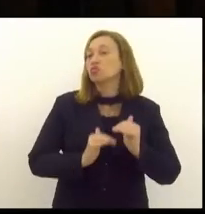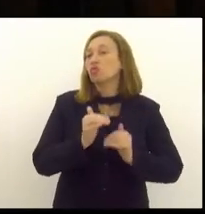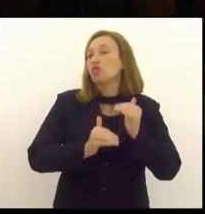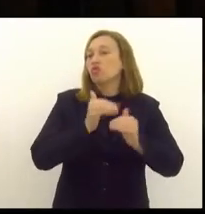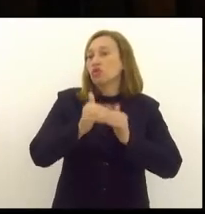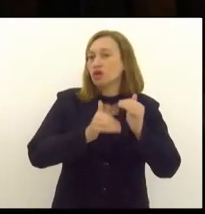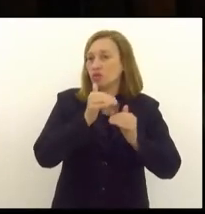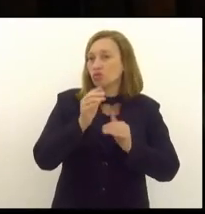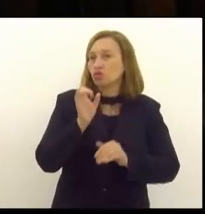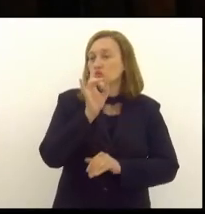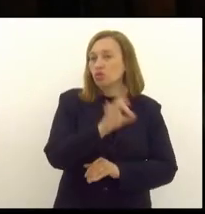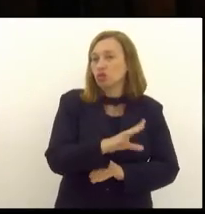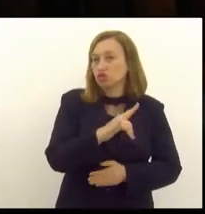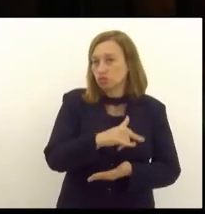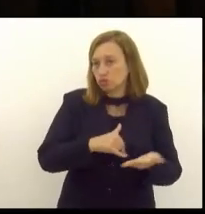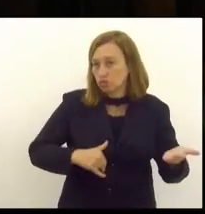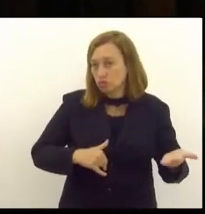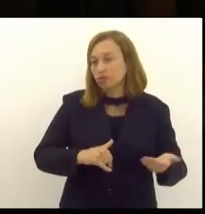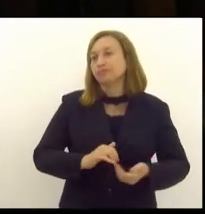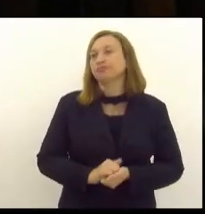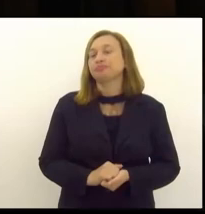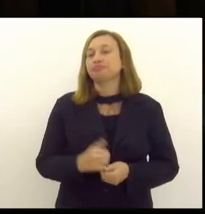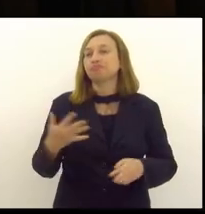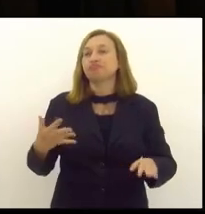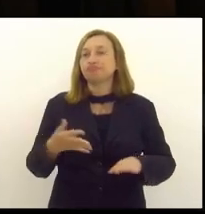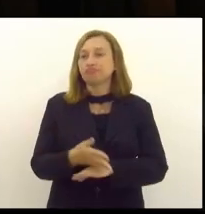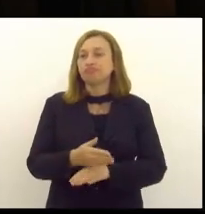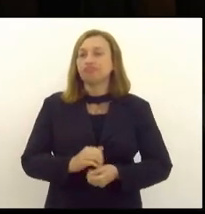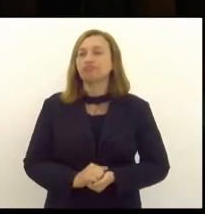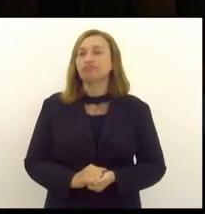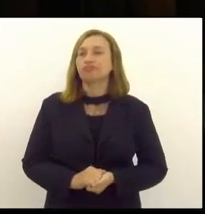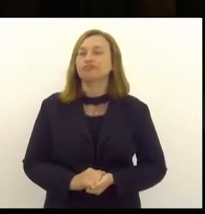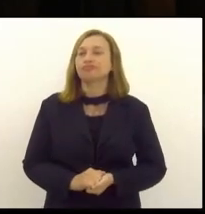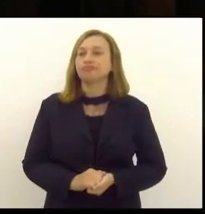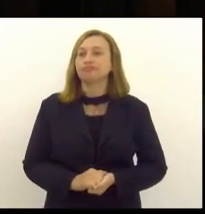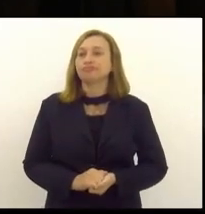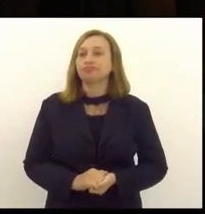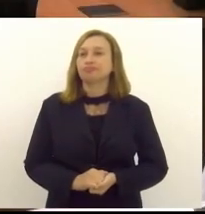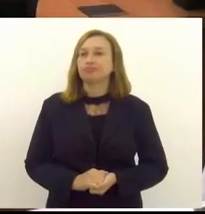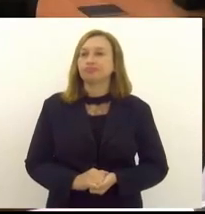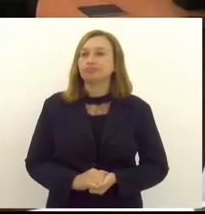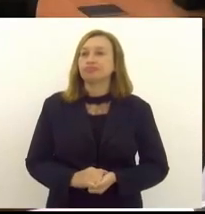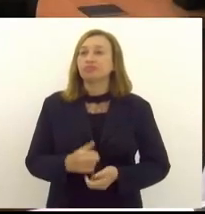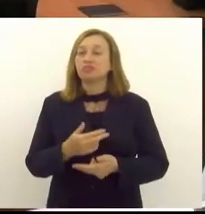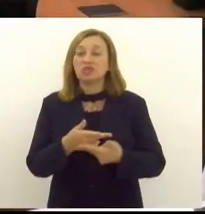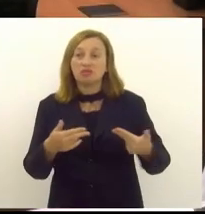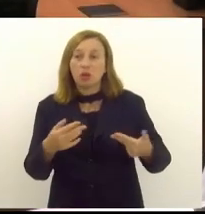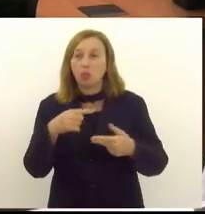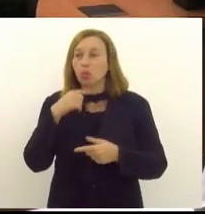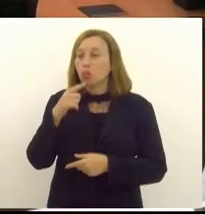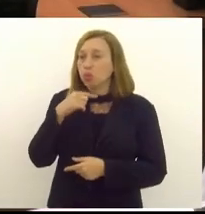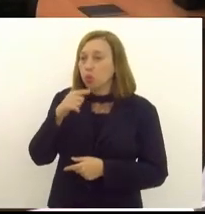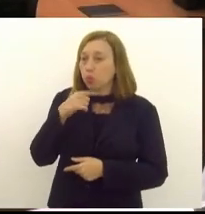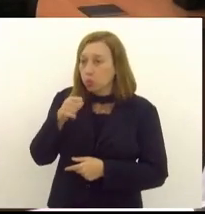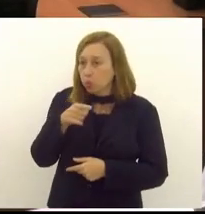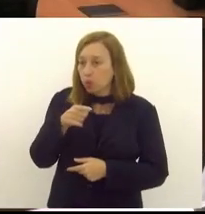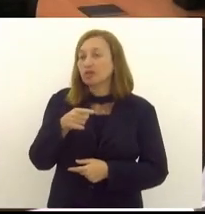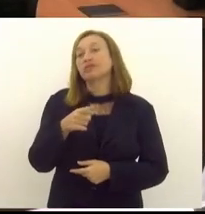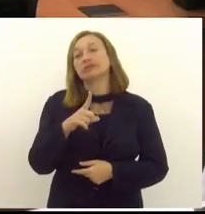o nosso último termo. Desenvolveu chegando ao que muitos duvidaram, a um